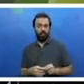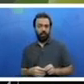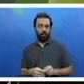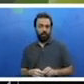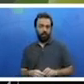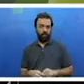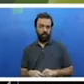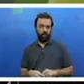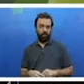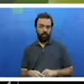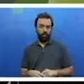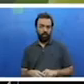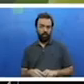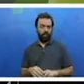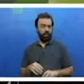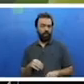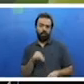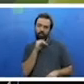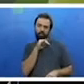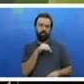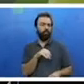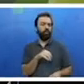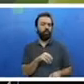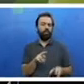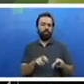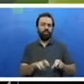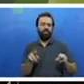diferente, vamos supor, 0,1 diferente.